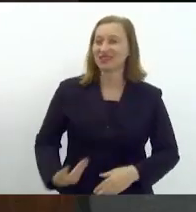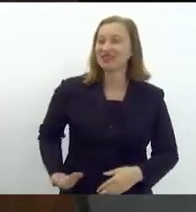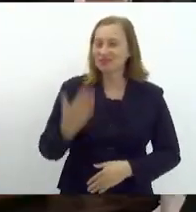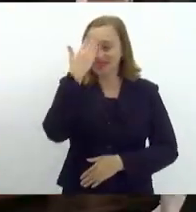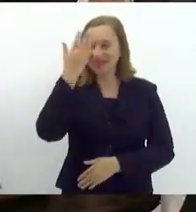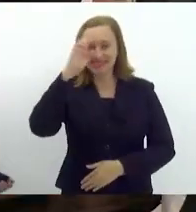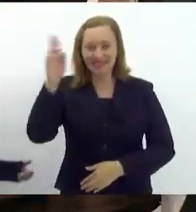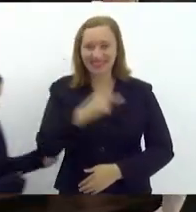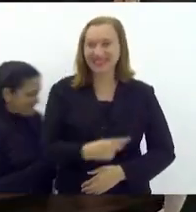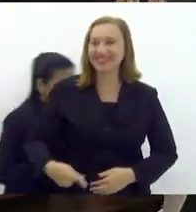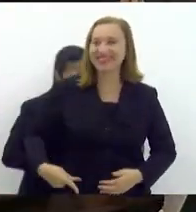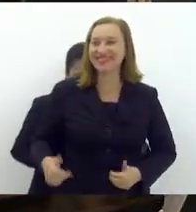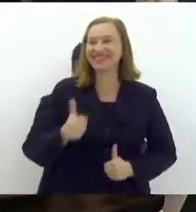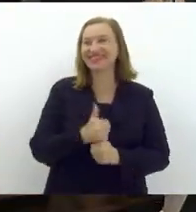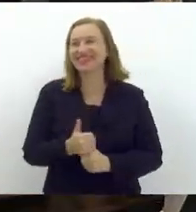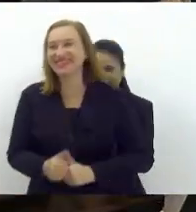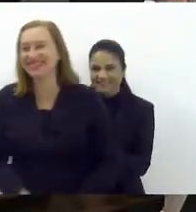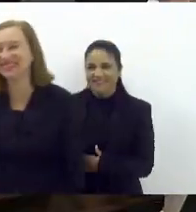presidente